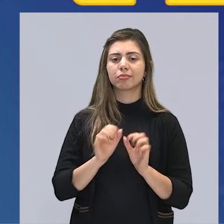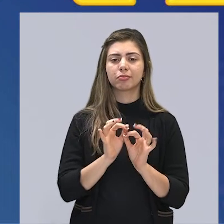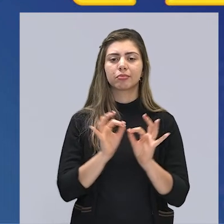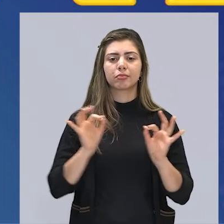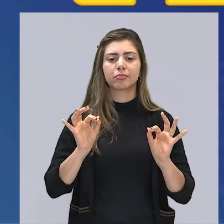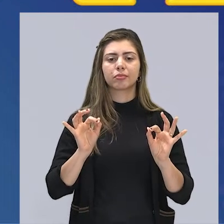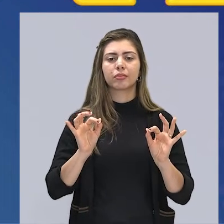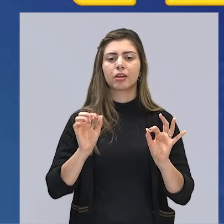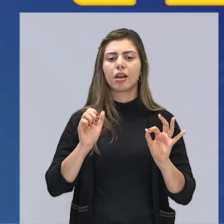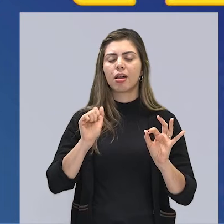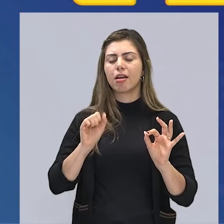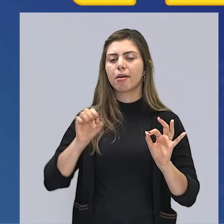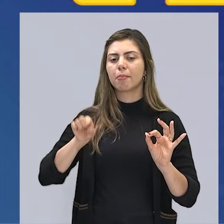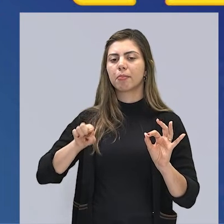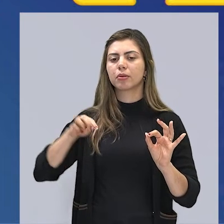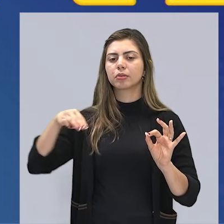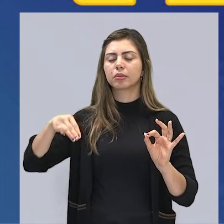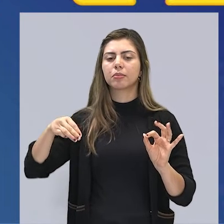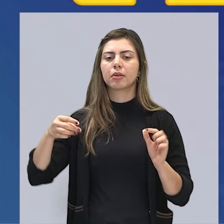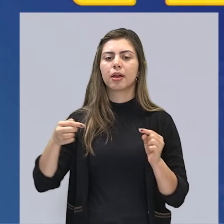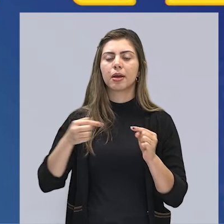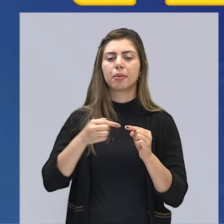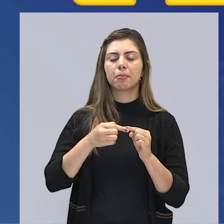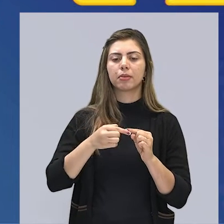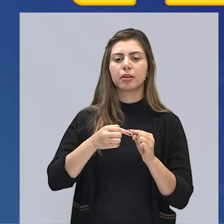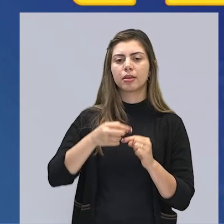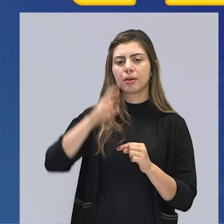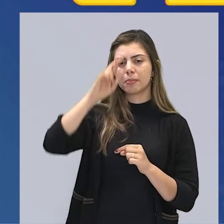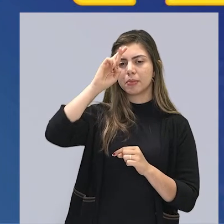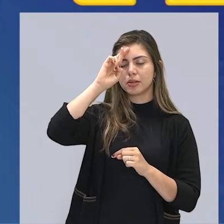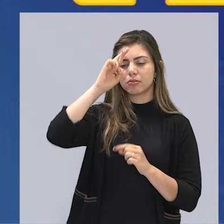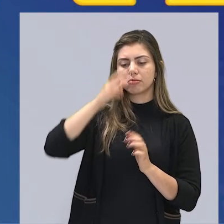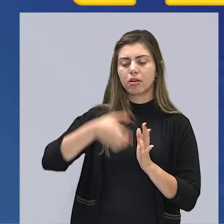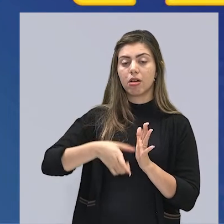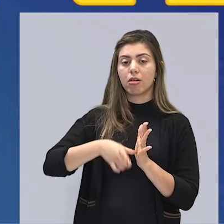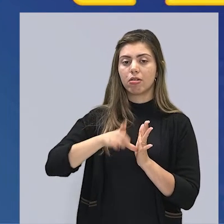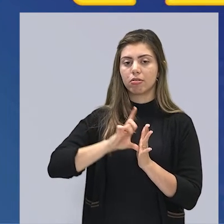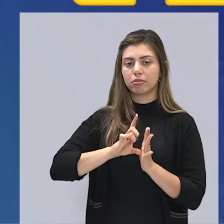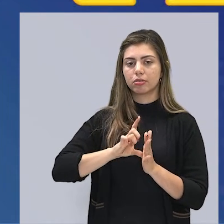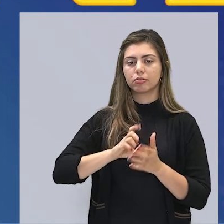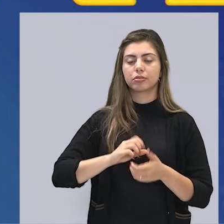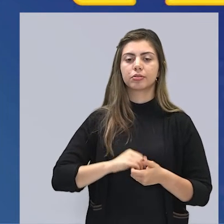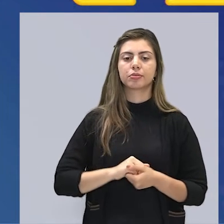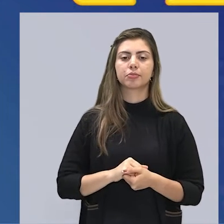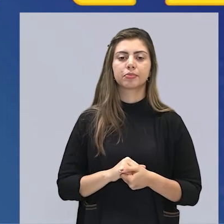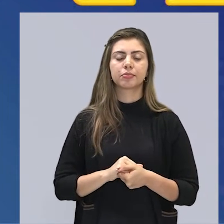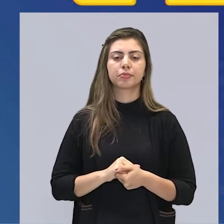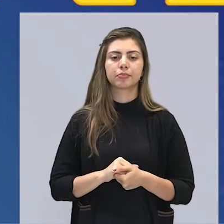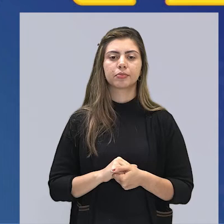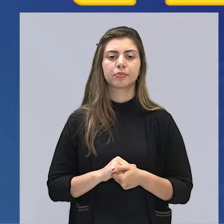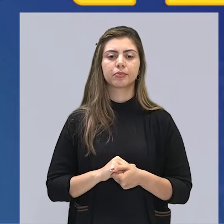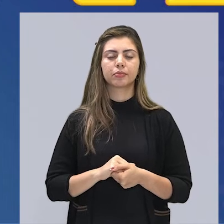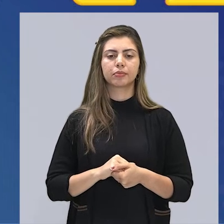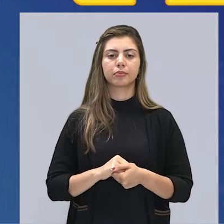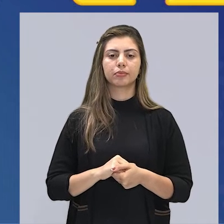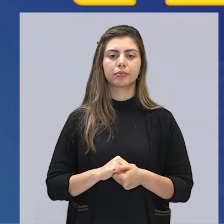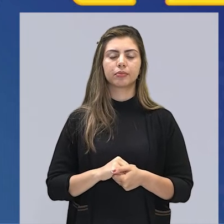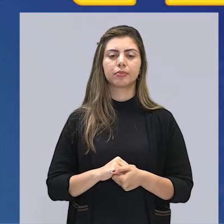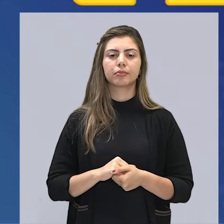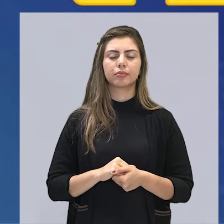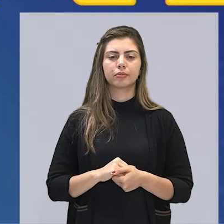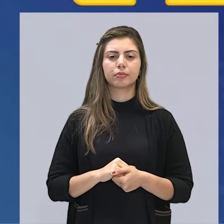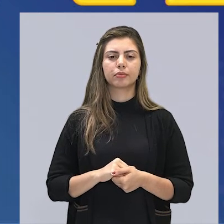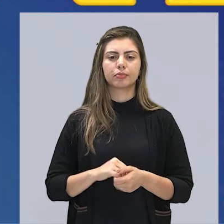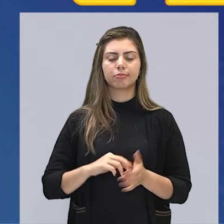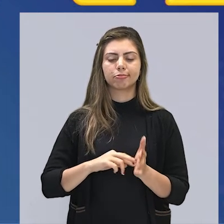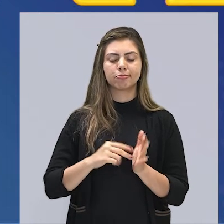dizer meridian, quer dizer antes do meio-dia, então manhã, tá? Então, todas as vezes que na hora, após o horário, né? Aquele